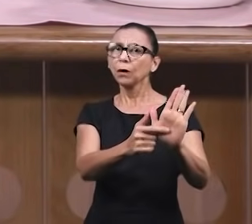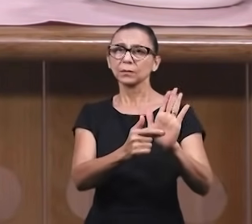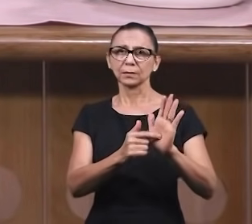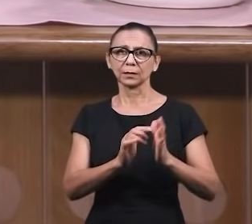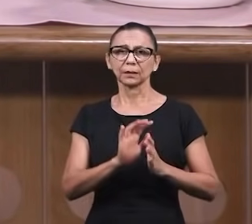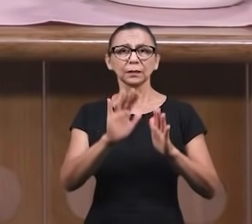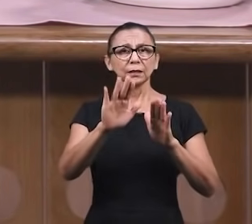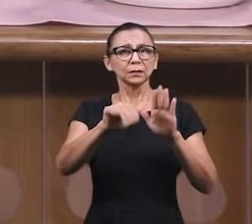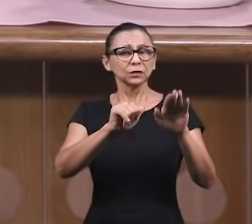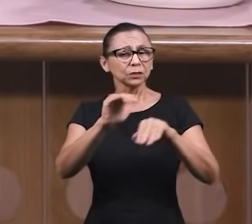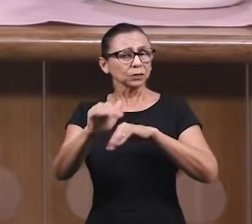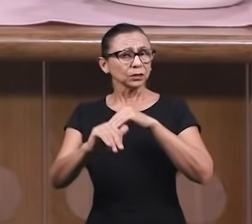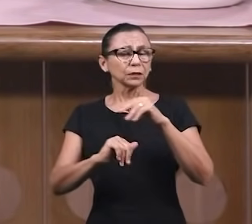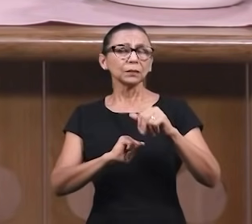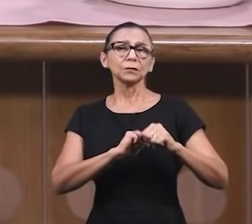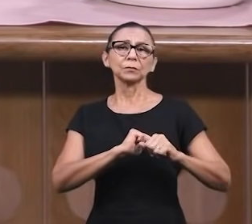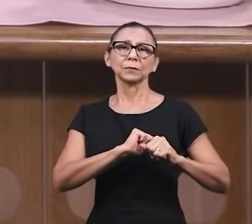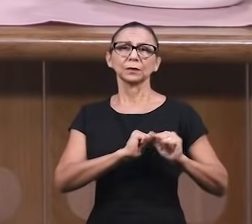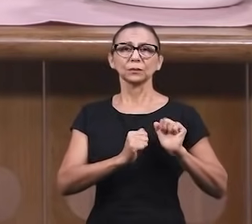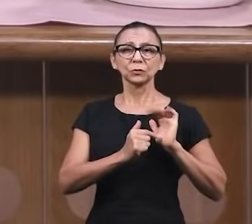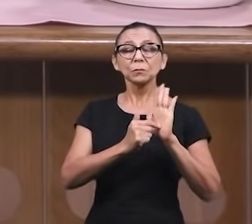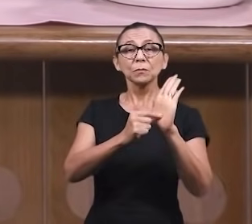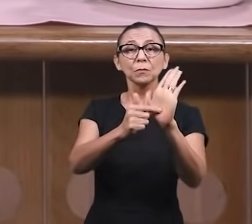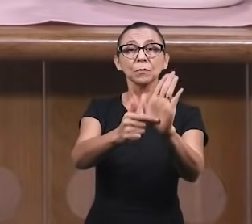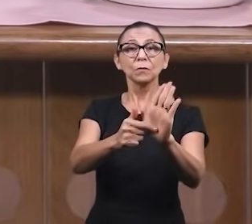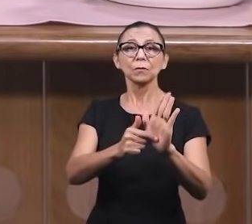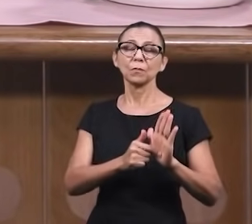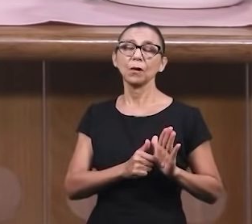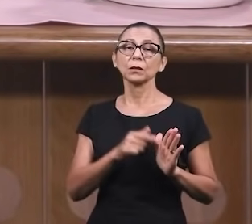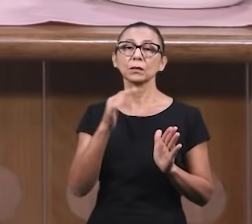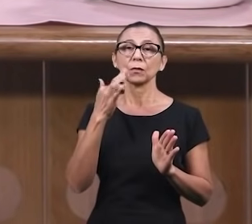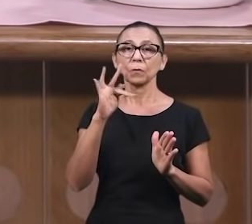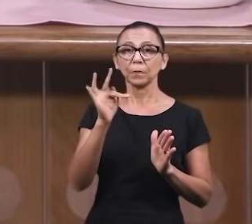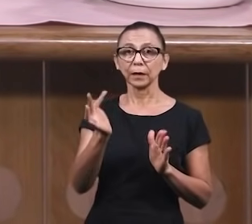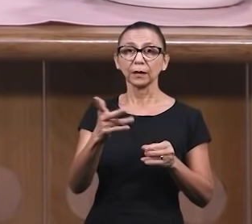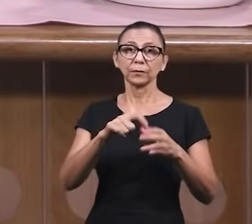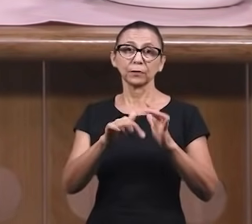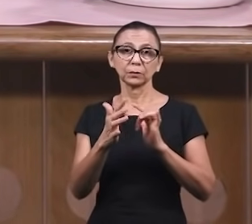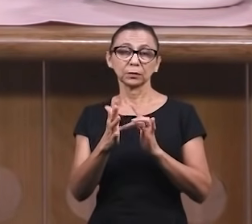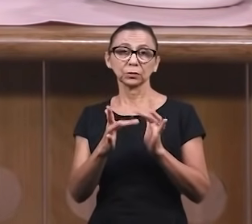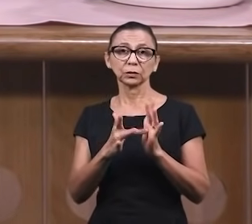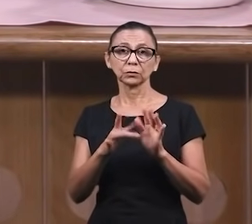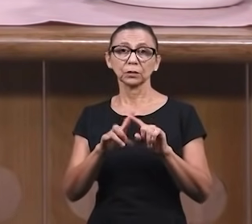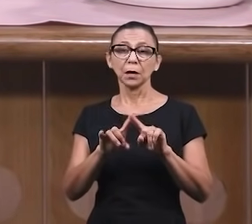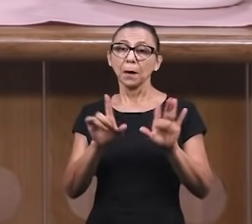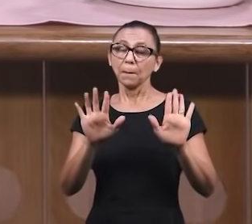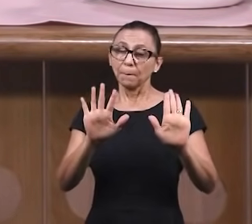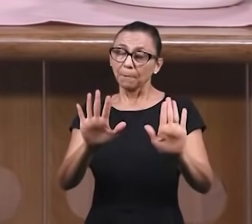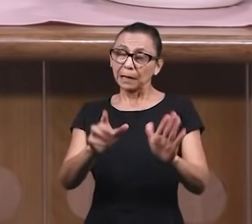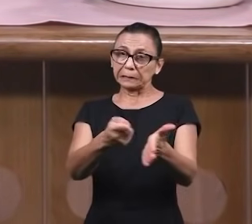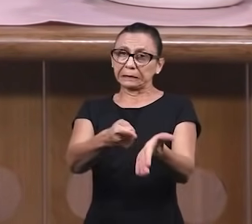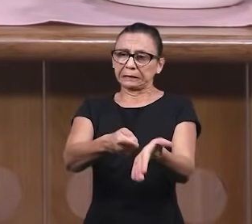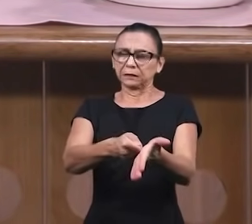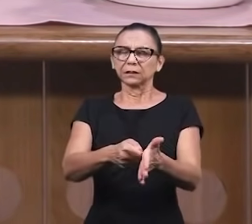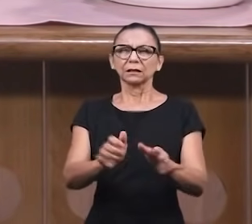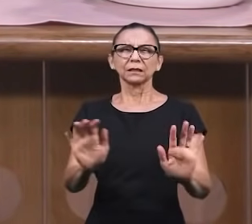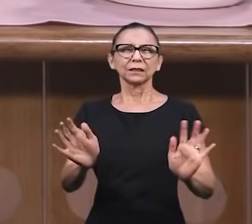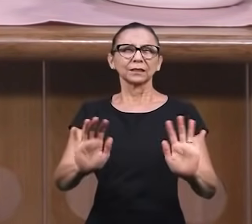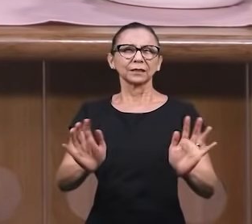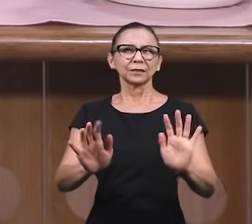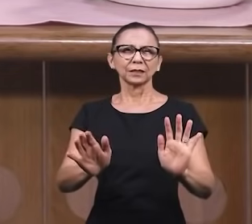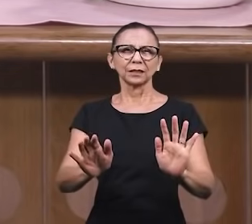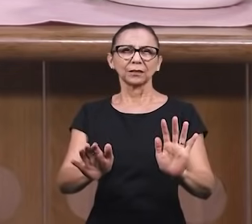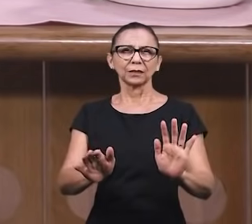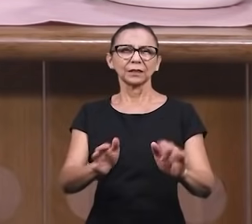ele coloca à sua disposição. E a Bíblia mostra isso com clareza quando nós falamos do livre-arbítrio. Então ele se coloca à sua